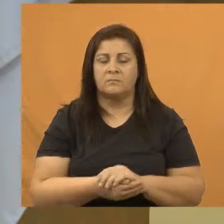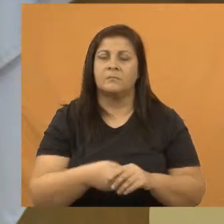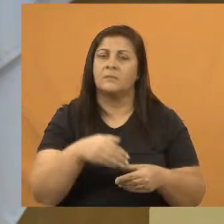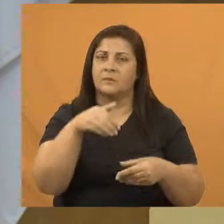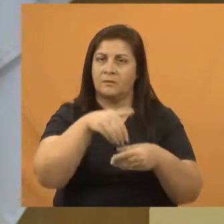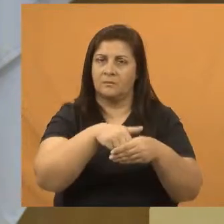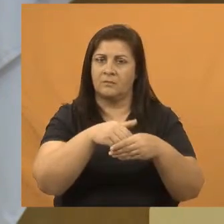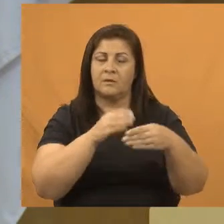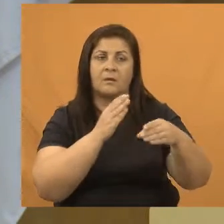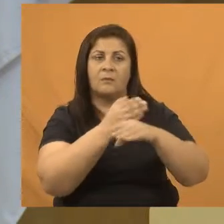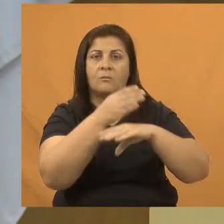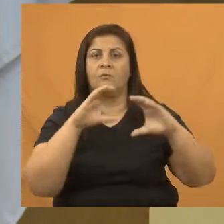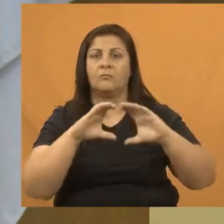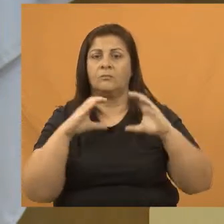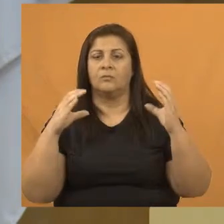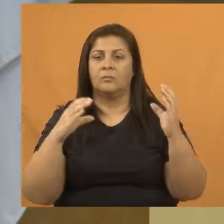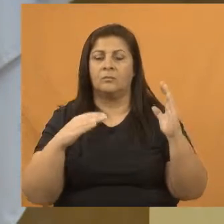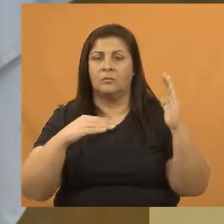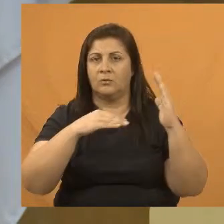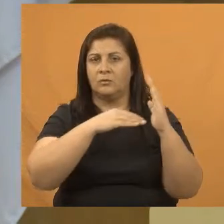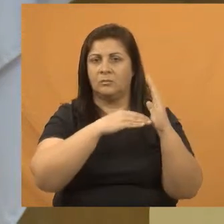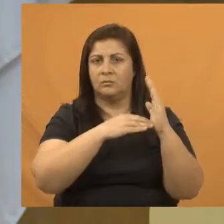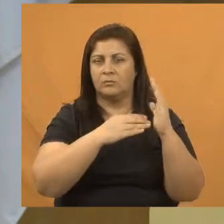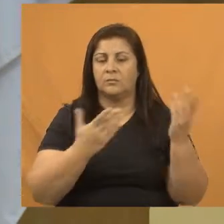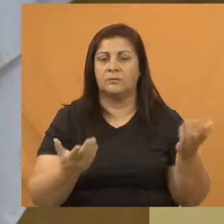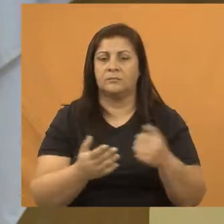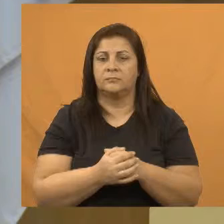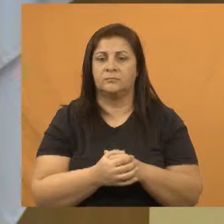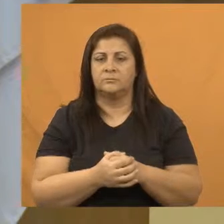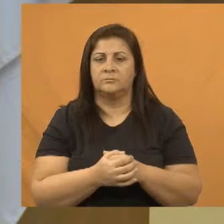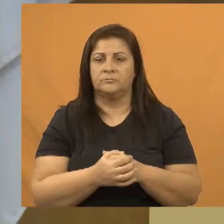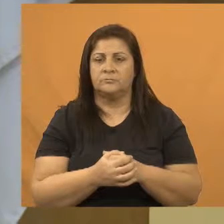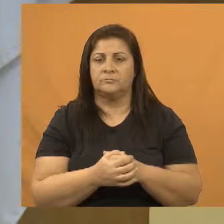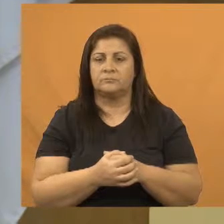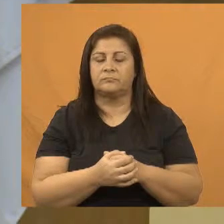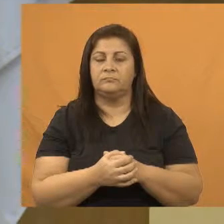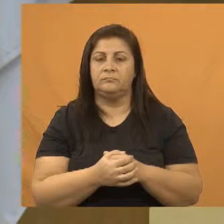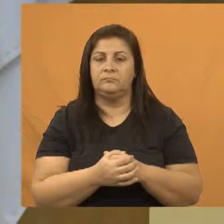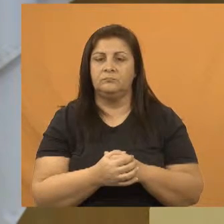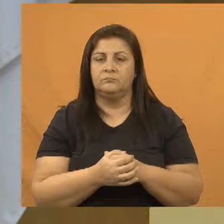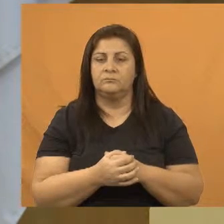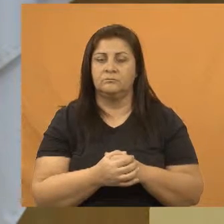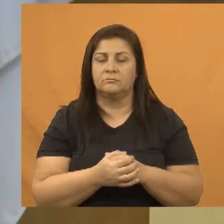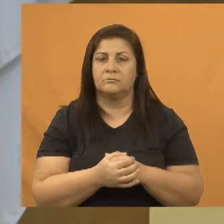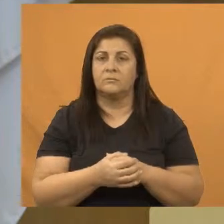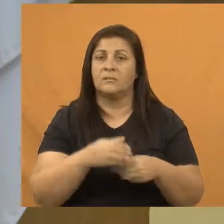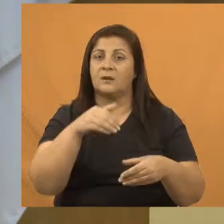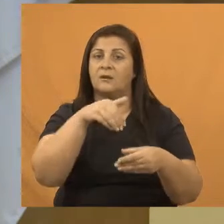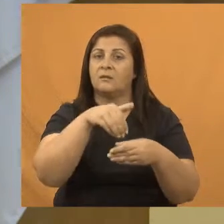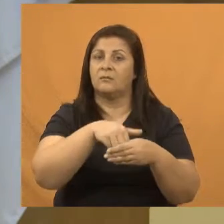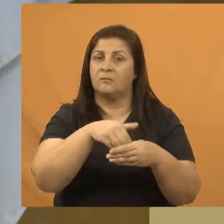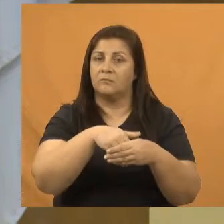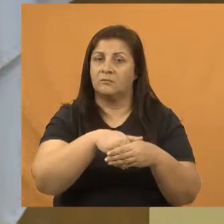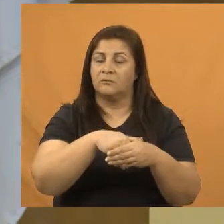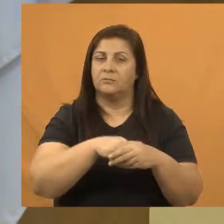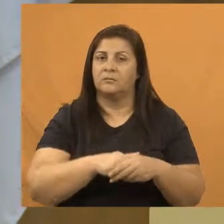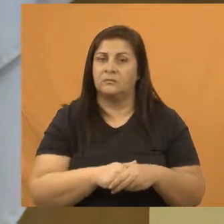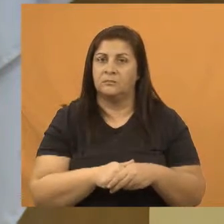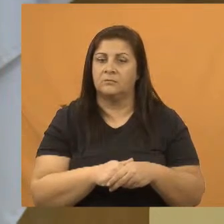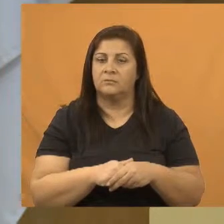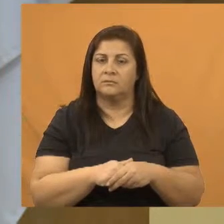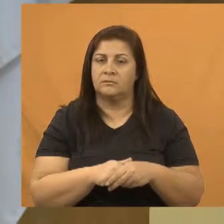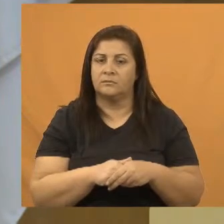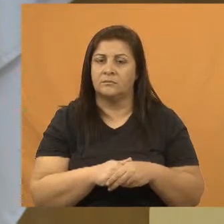aprovaram no Congresso Nacional, no Congresso da JBS, no Congresso da Odebrecht, que era necessário votar o